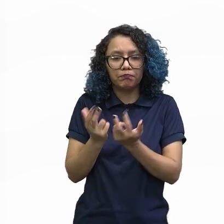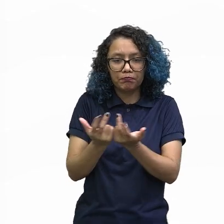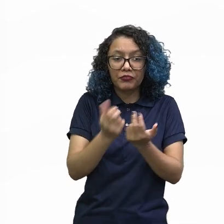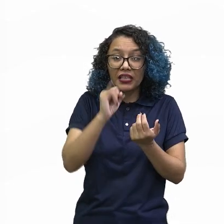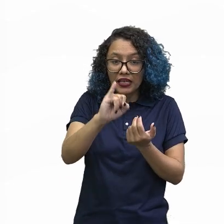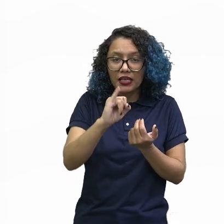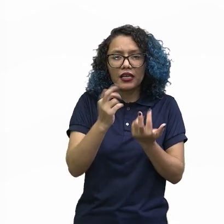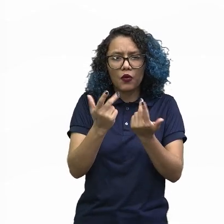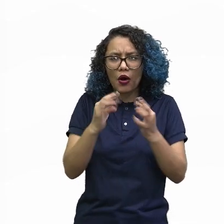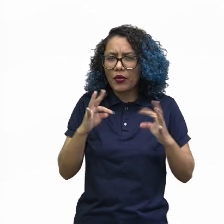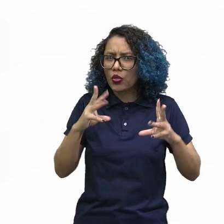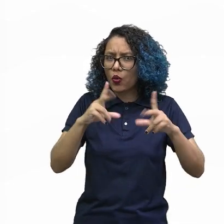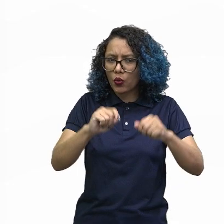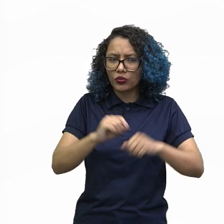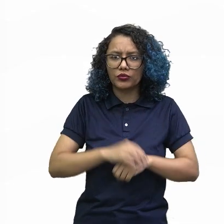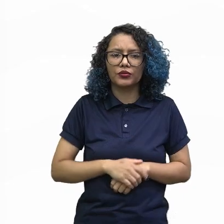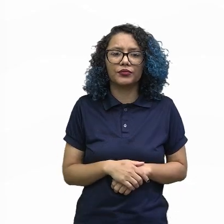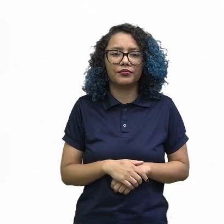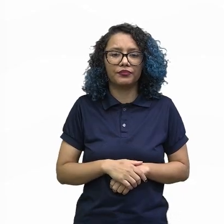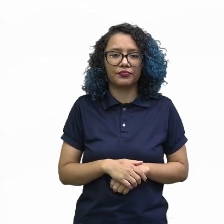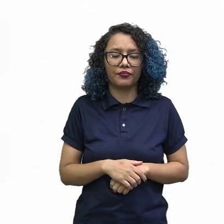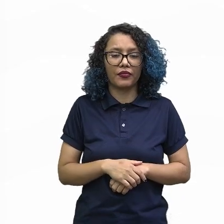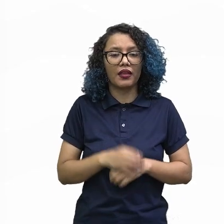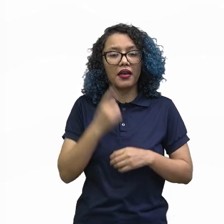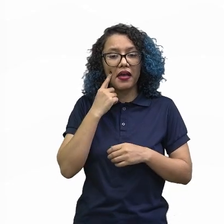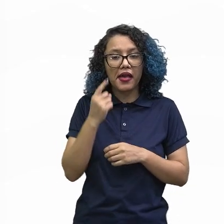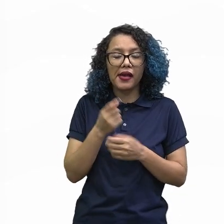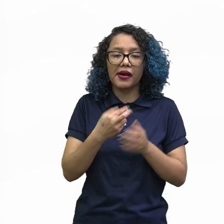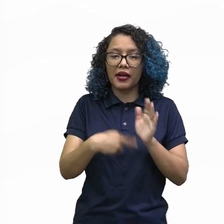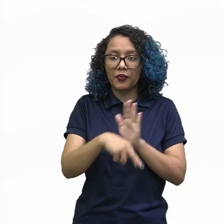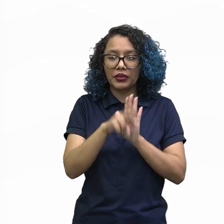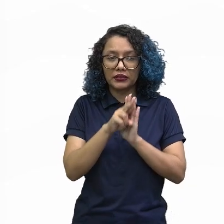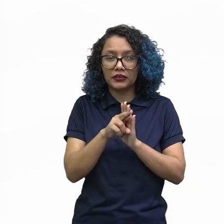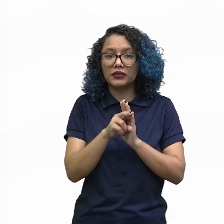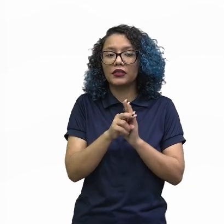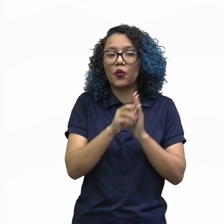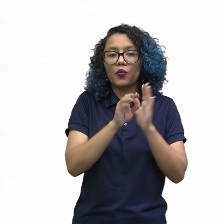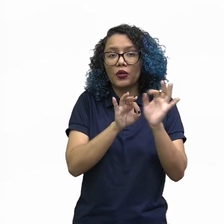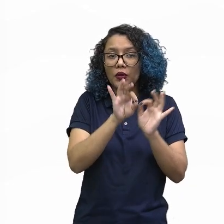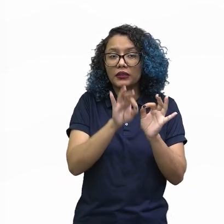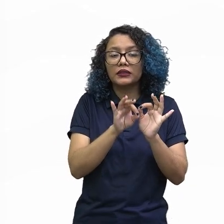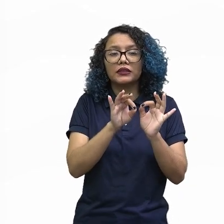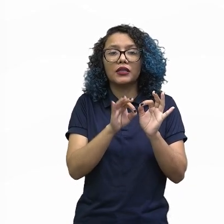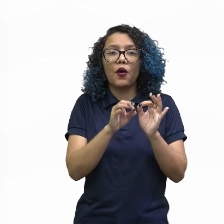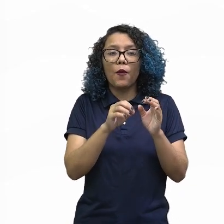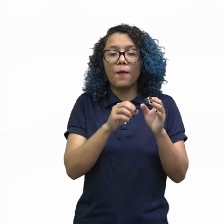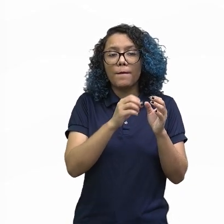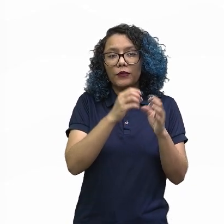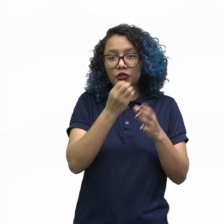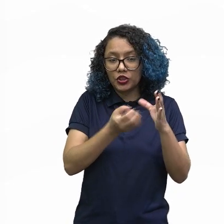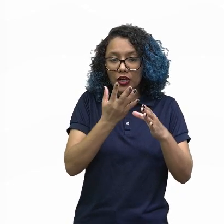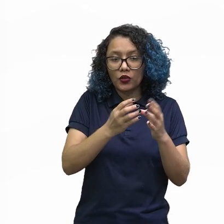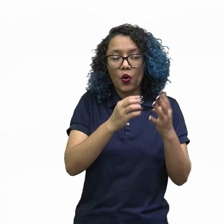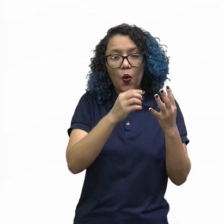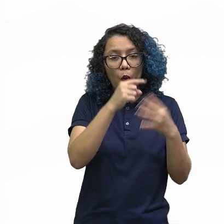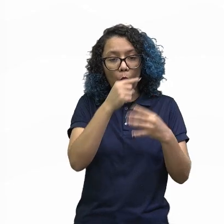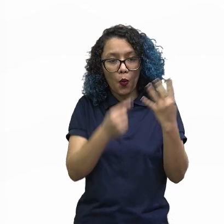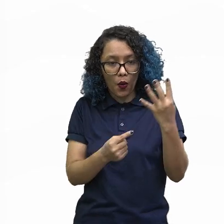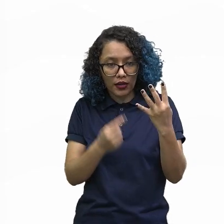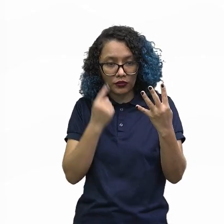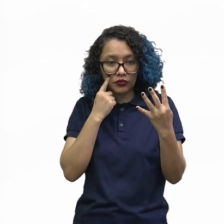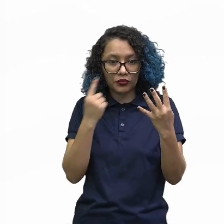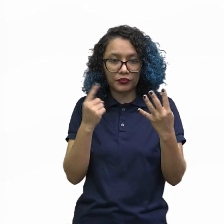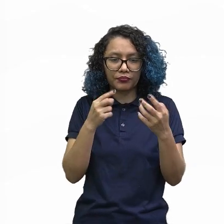geradores. Esse esquema é o esquema elétrico da associação de 4 geradores em série. Perceba que o polo positivo de um está ligado ao